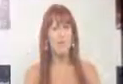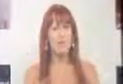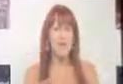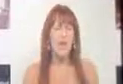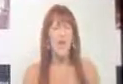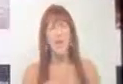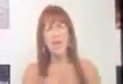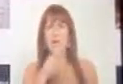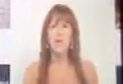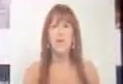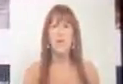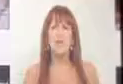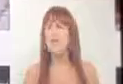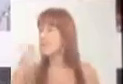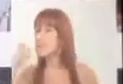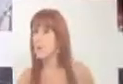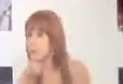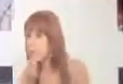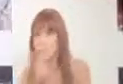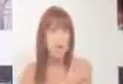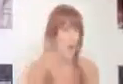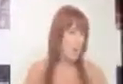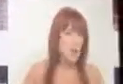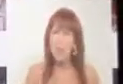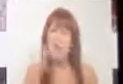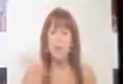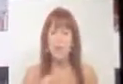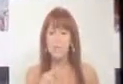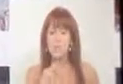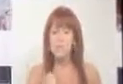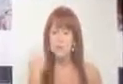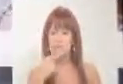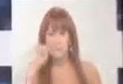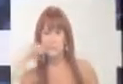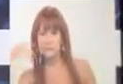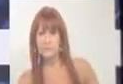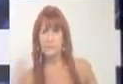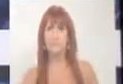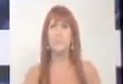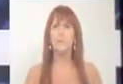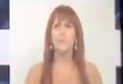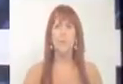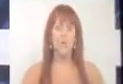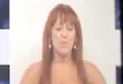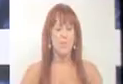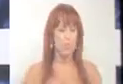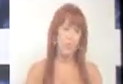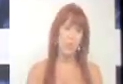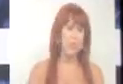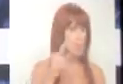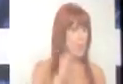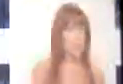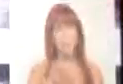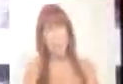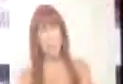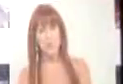eu ia-me dizer uma coisa, é que nem às paredes o confessam. Não dizem a ninguém que é para não ficar comprometidos, para não admitirem que por um lado que não